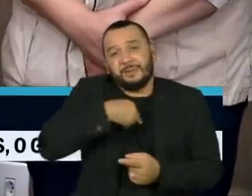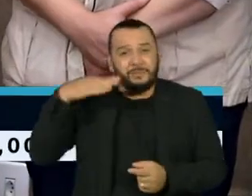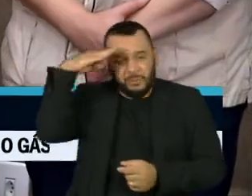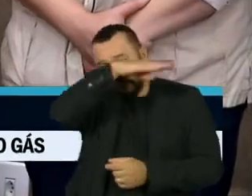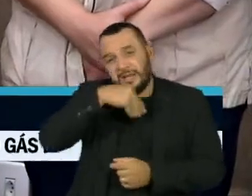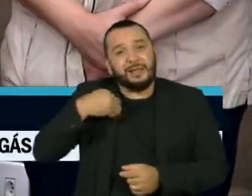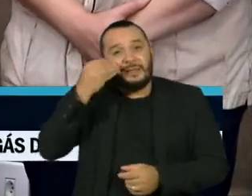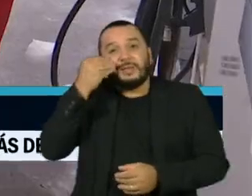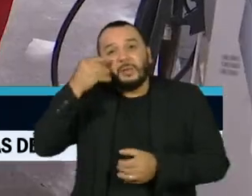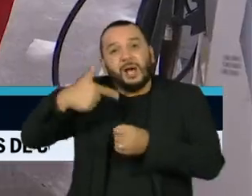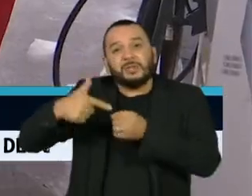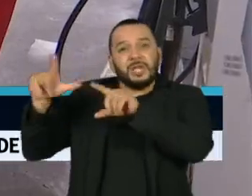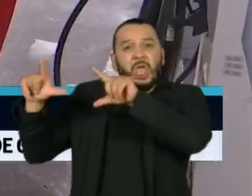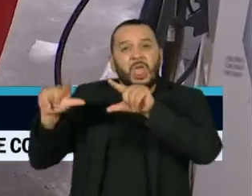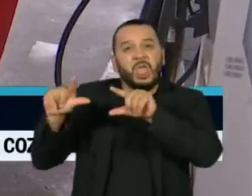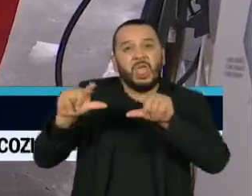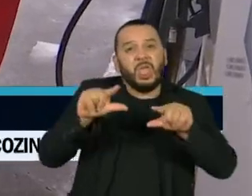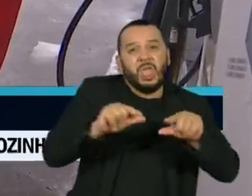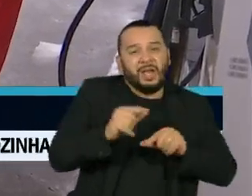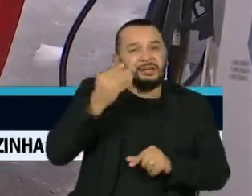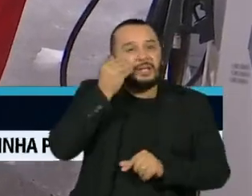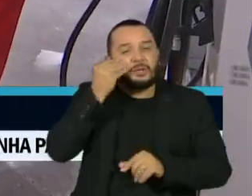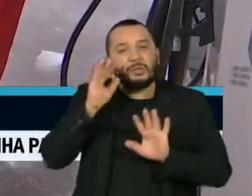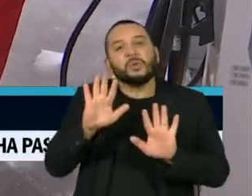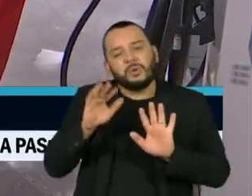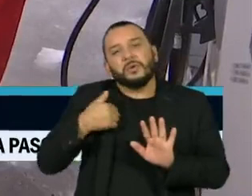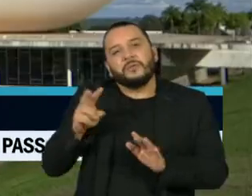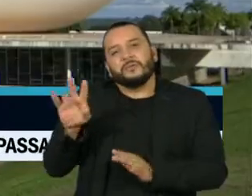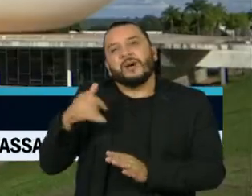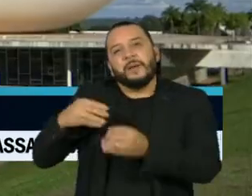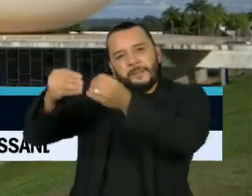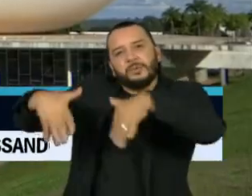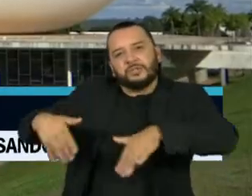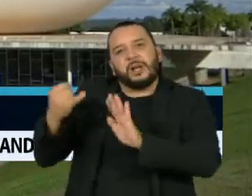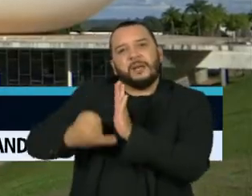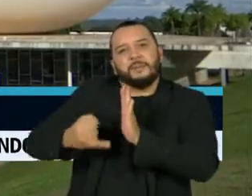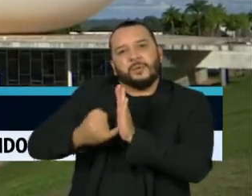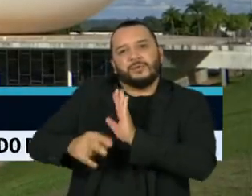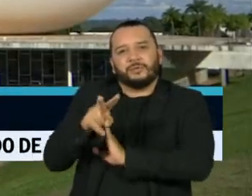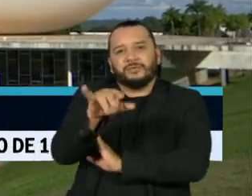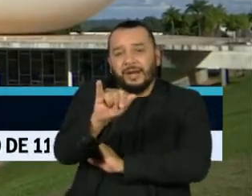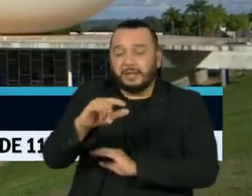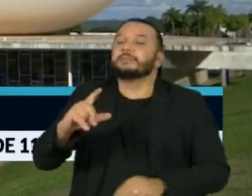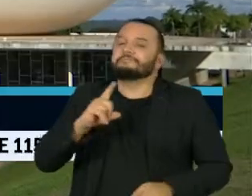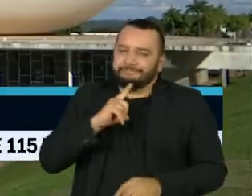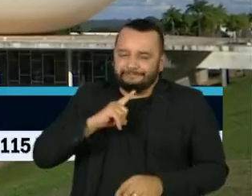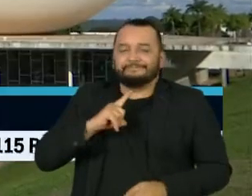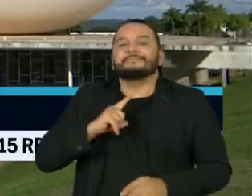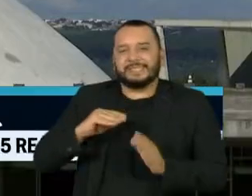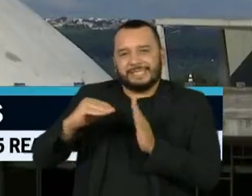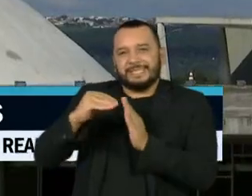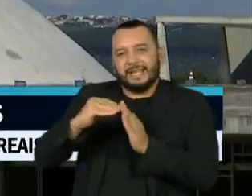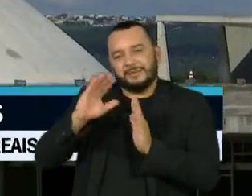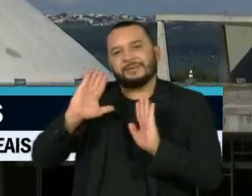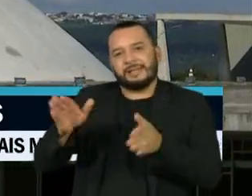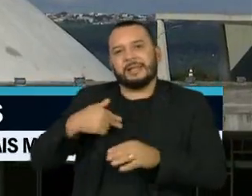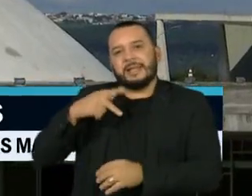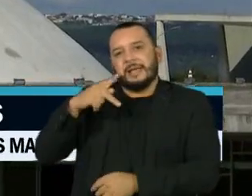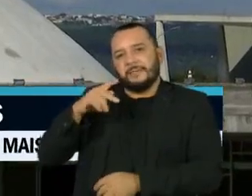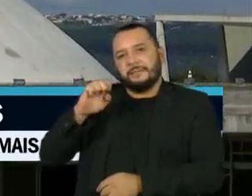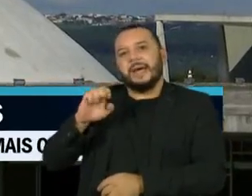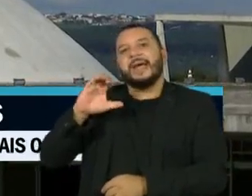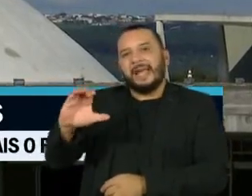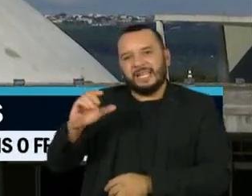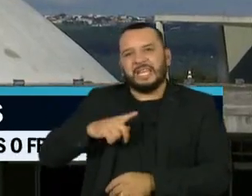preço final dos combustíveis têm um grave impacto fiscal. No Senado, tramita a chamada PEC Kamikaze, que permite ao